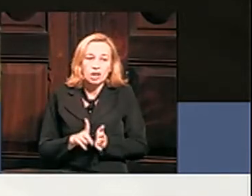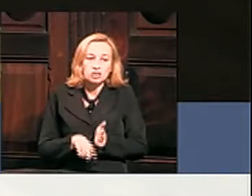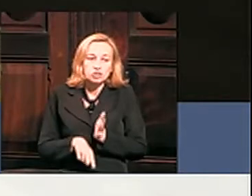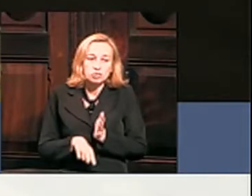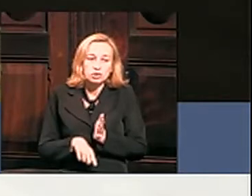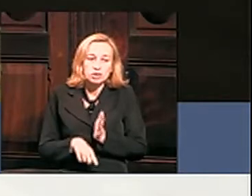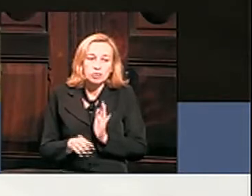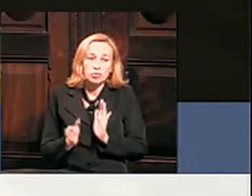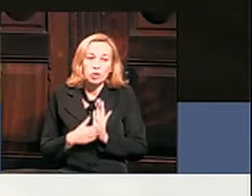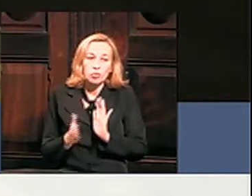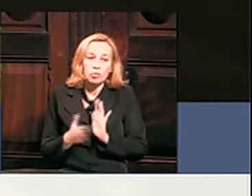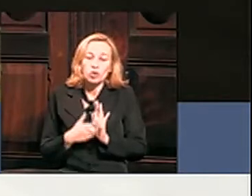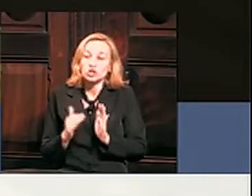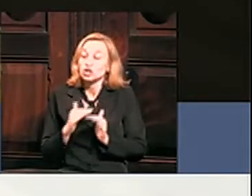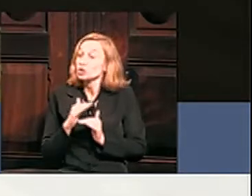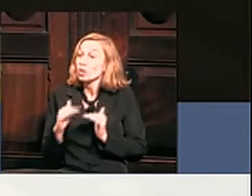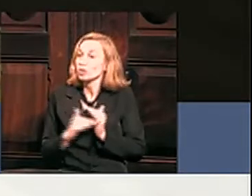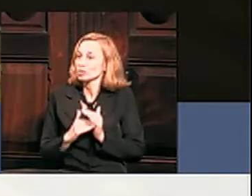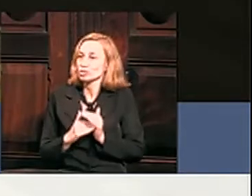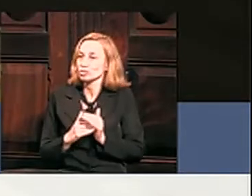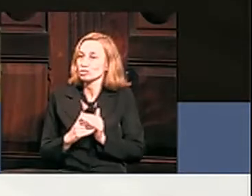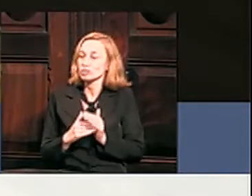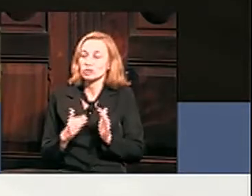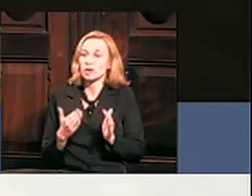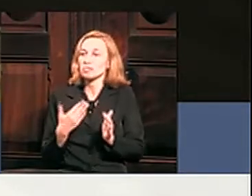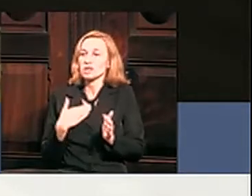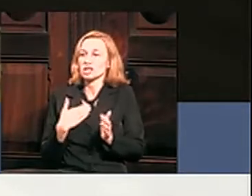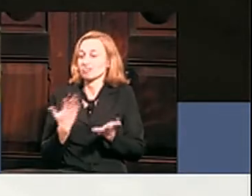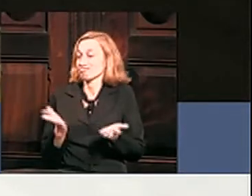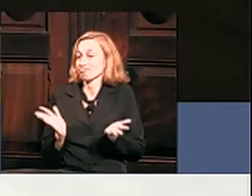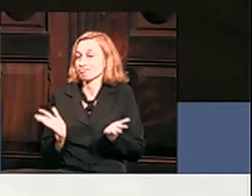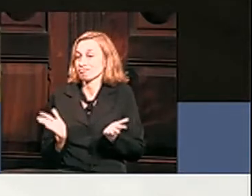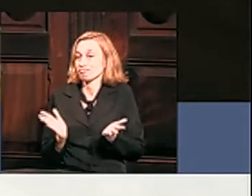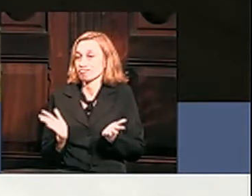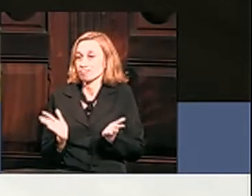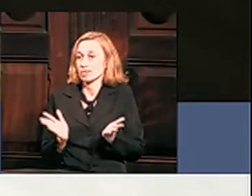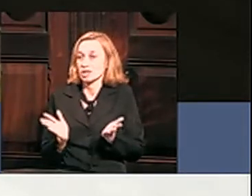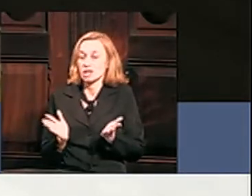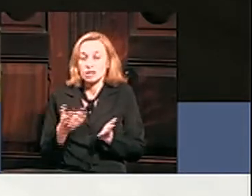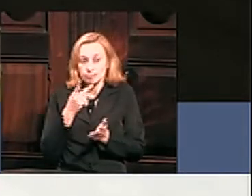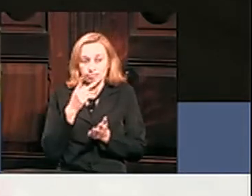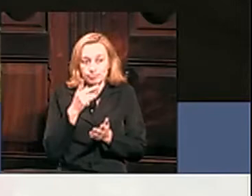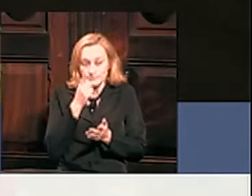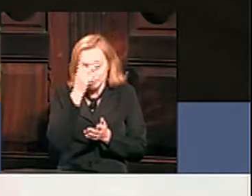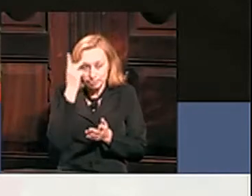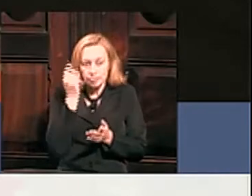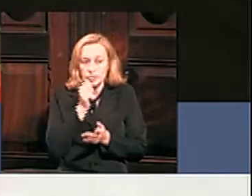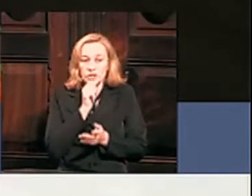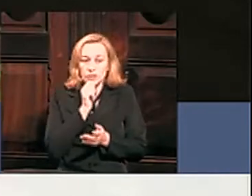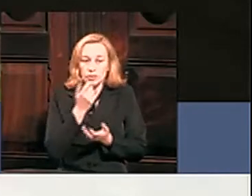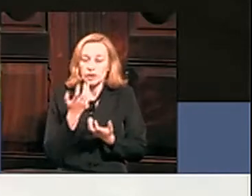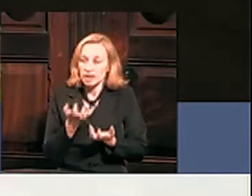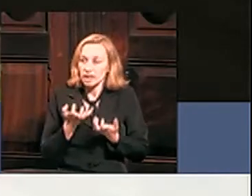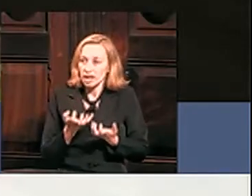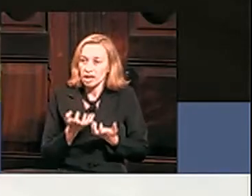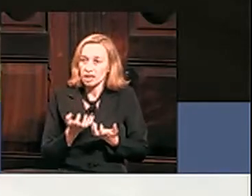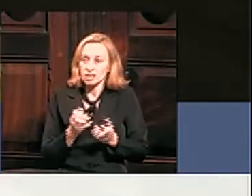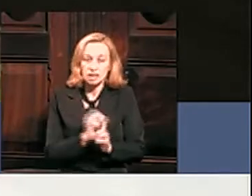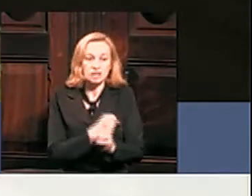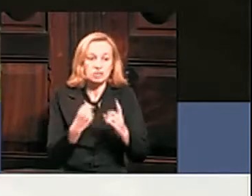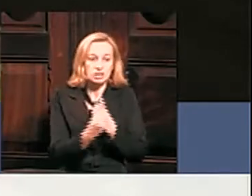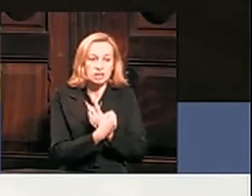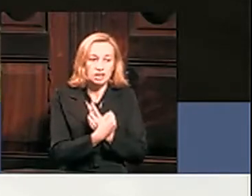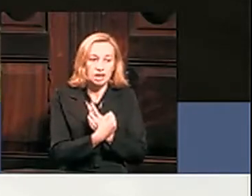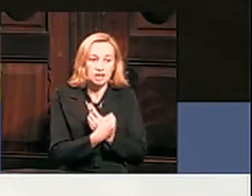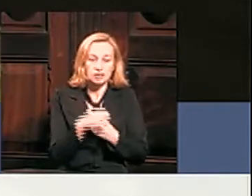é proposta de todo mundo. Ninguém quer que a sociedade brasileira, e principalmente a sociedade